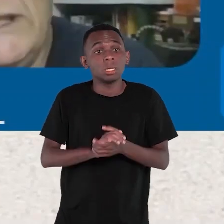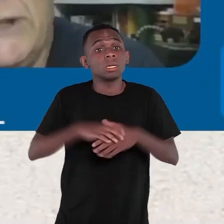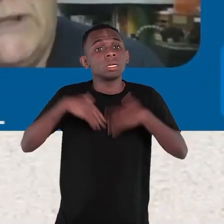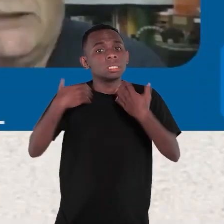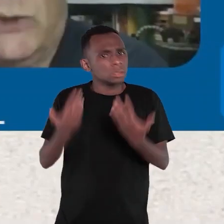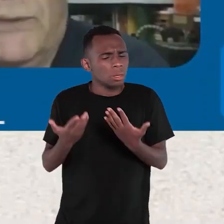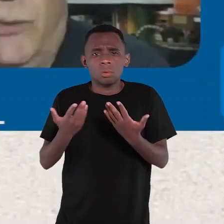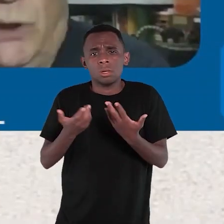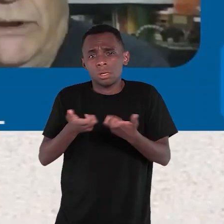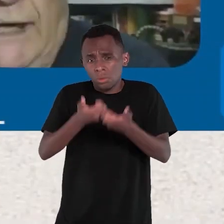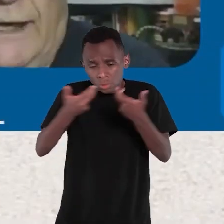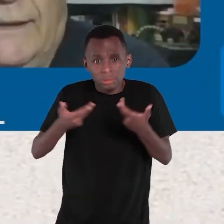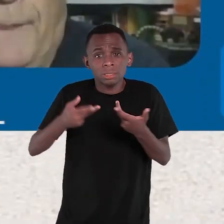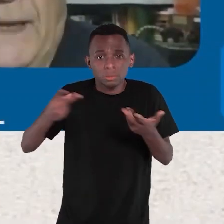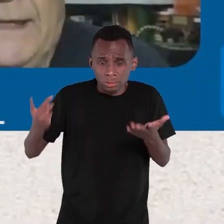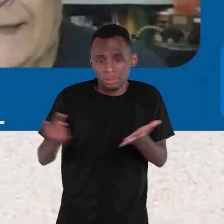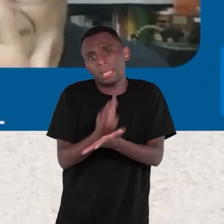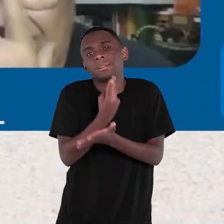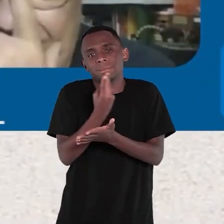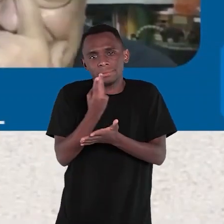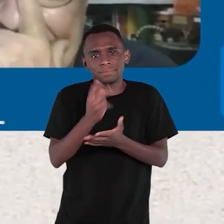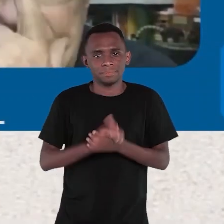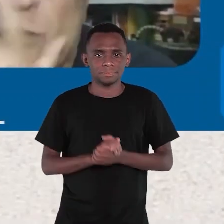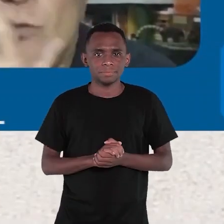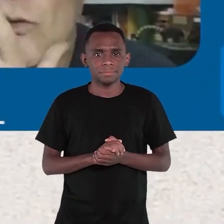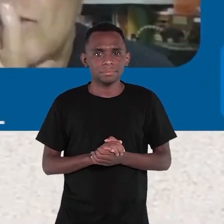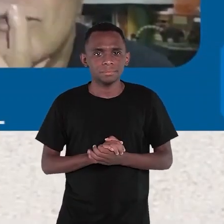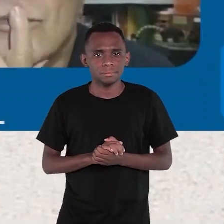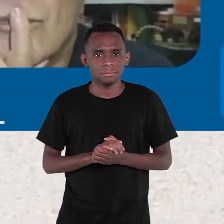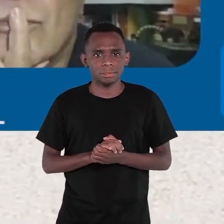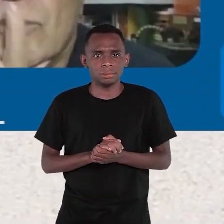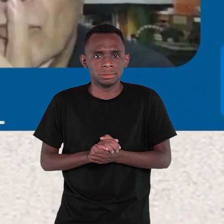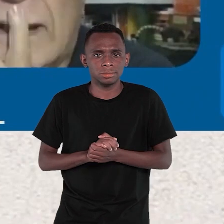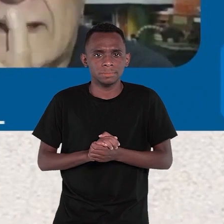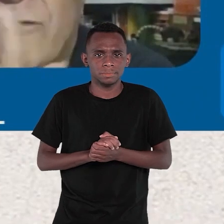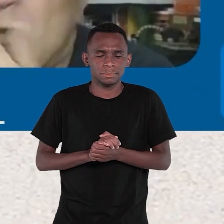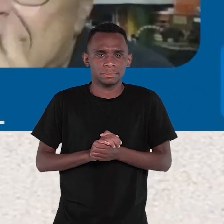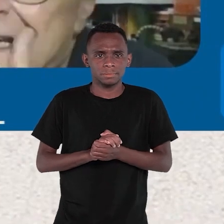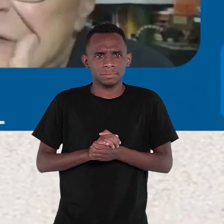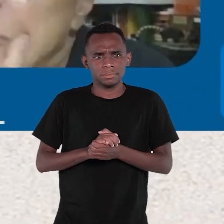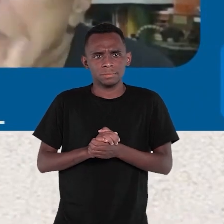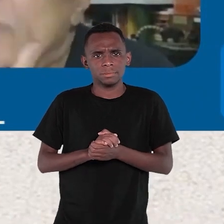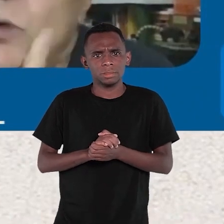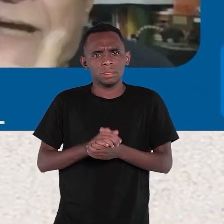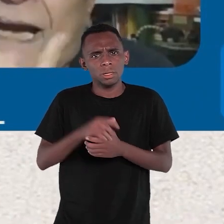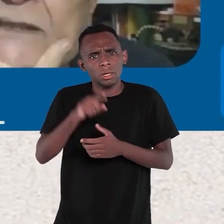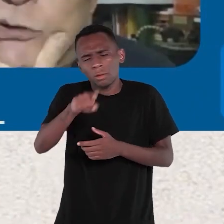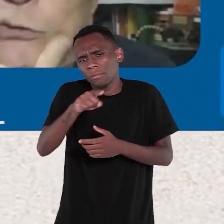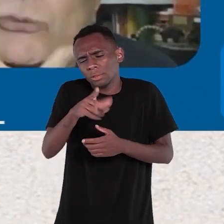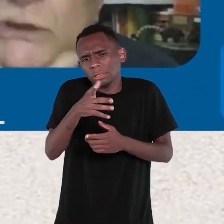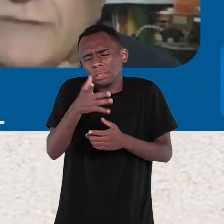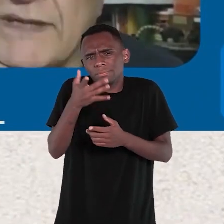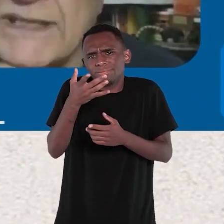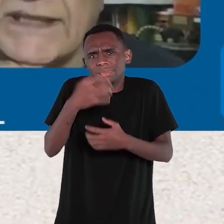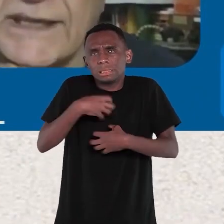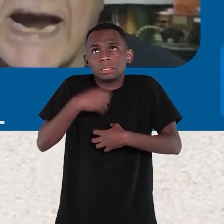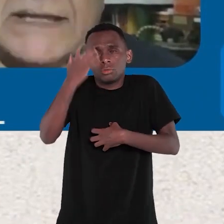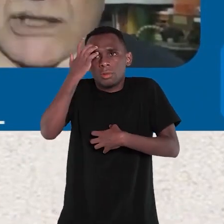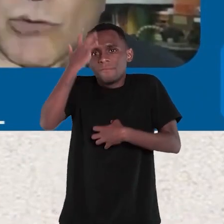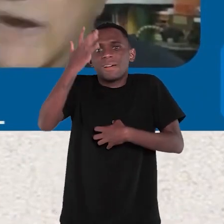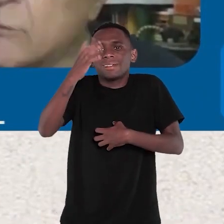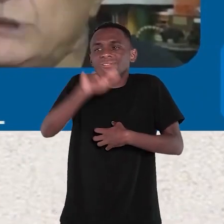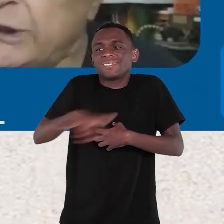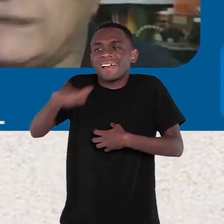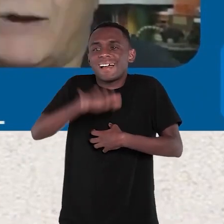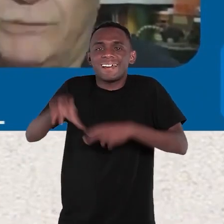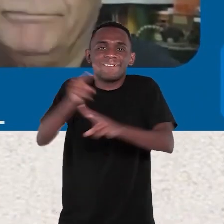muito legítimo da biblioteca, né? E isso não, quer dizer, você não emula isso com muita facilidade